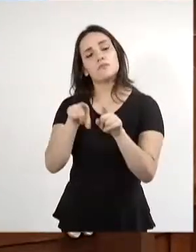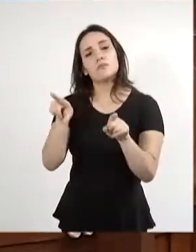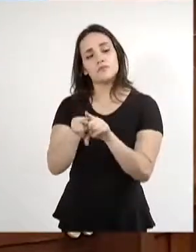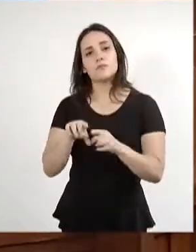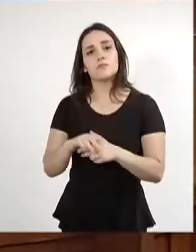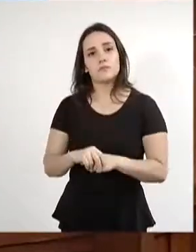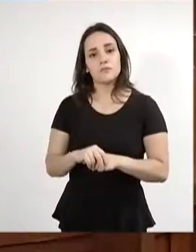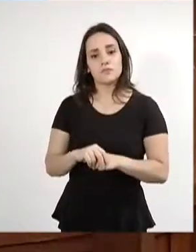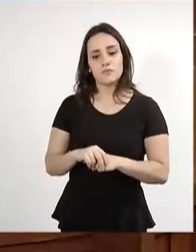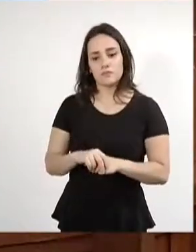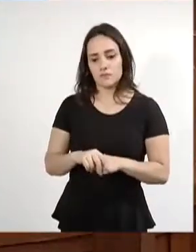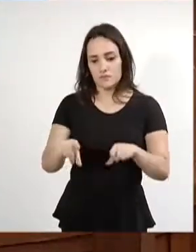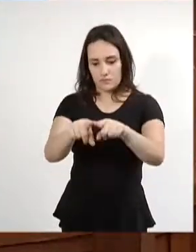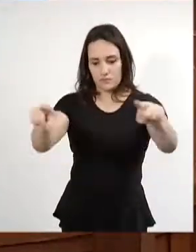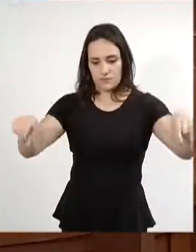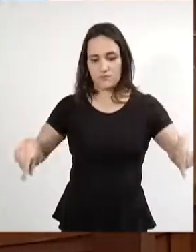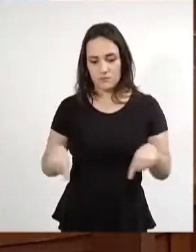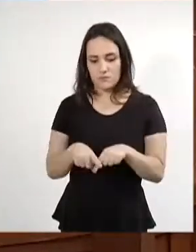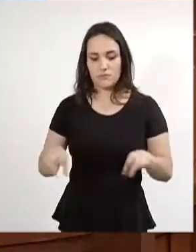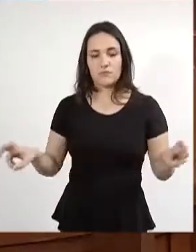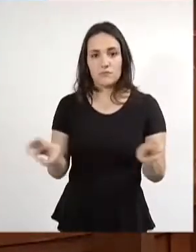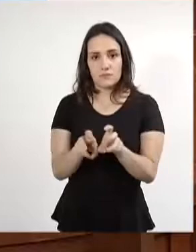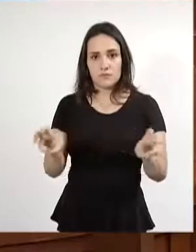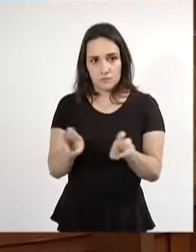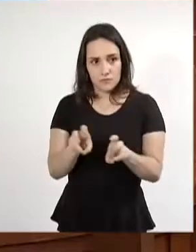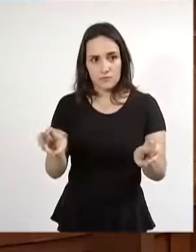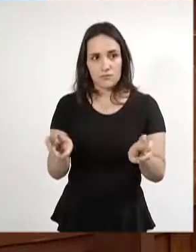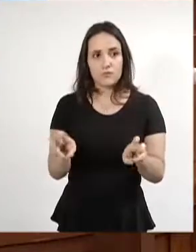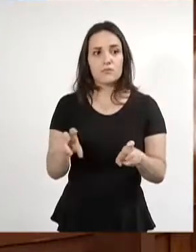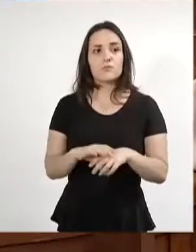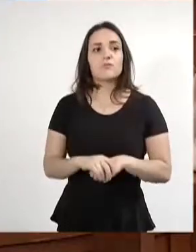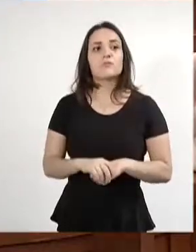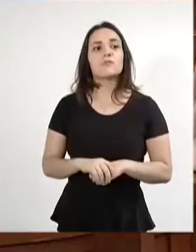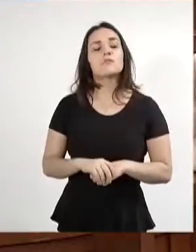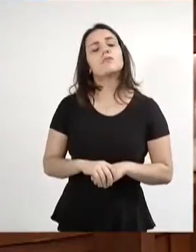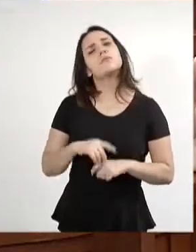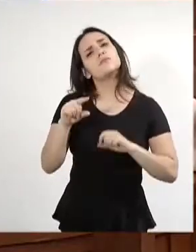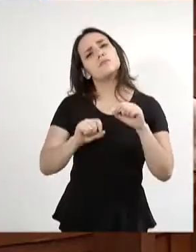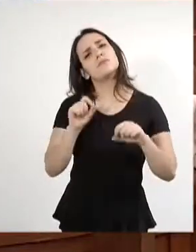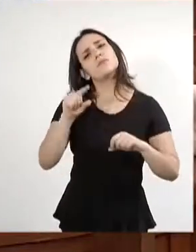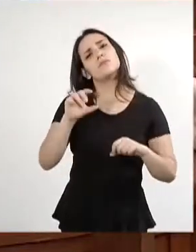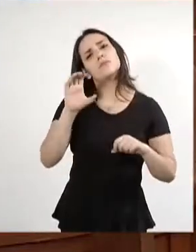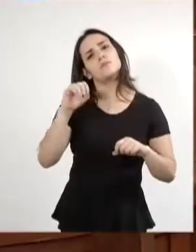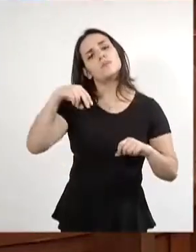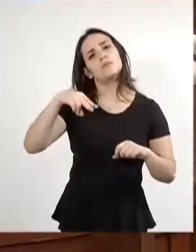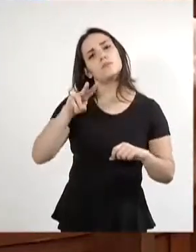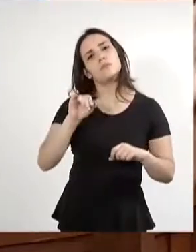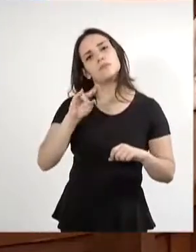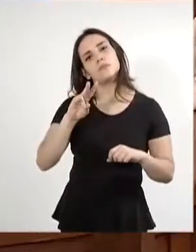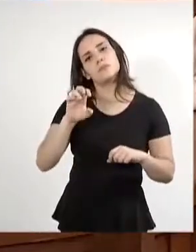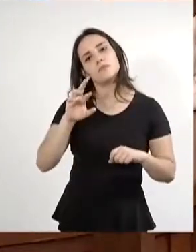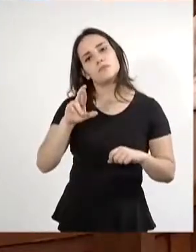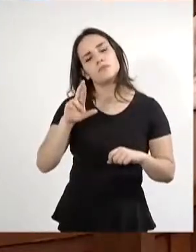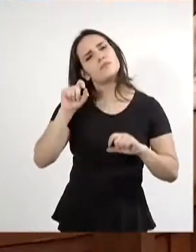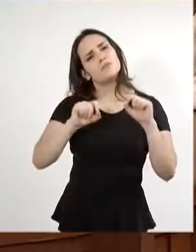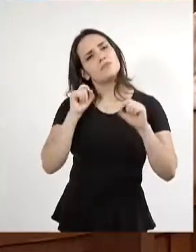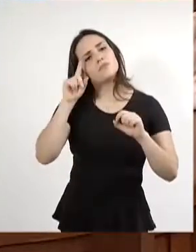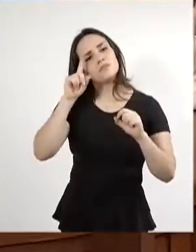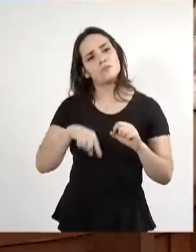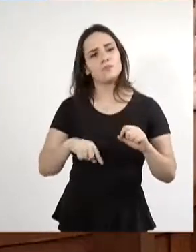quadras. Existem conviveres são praticamente um grande